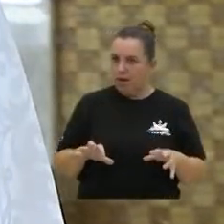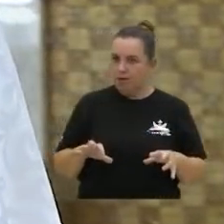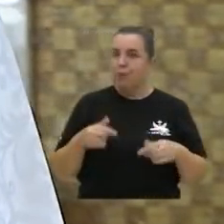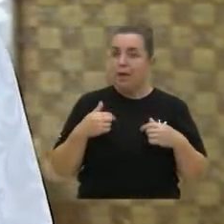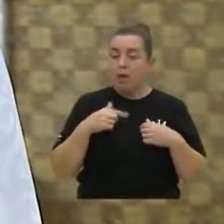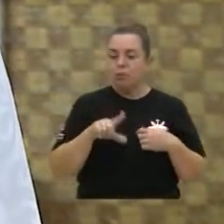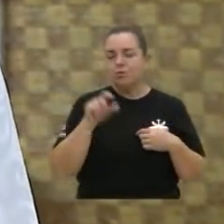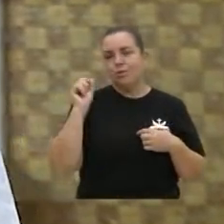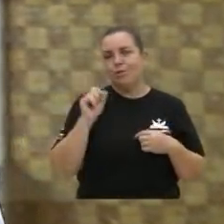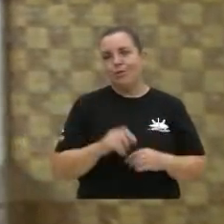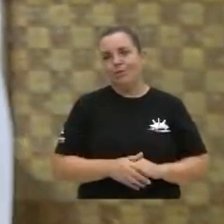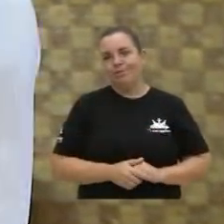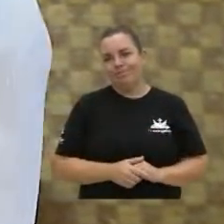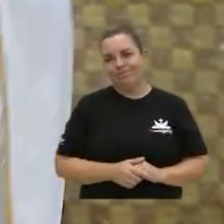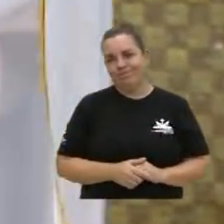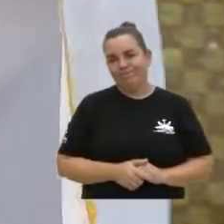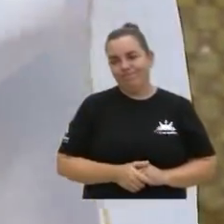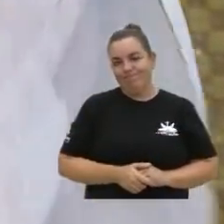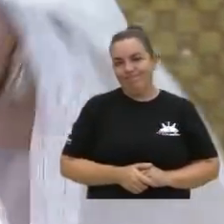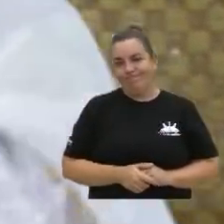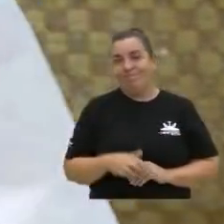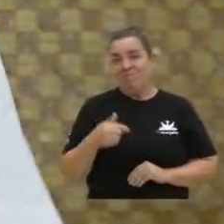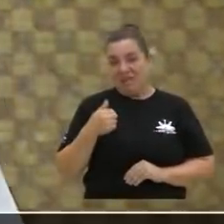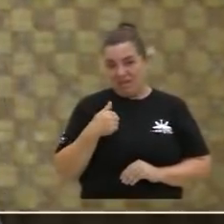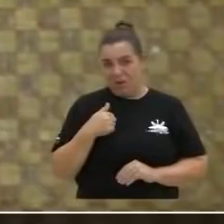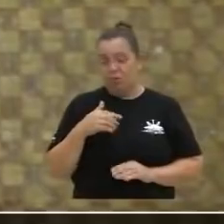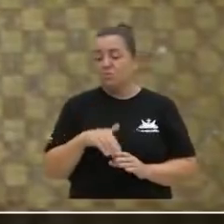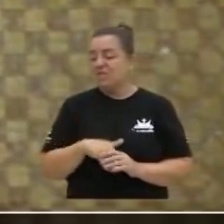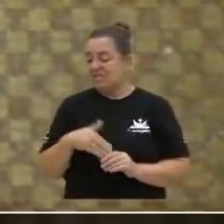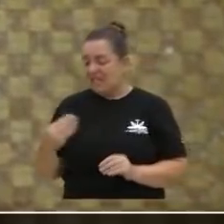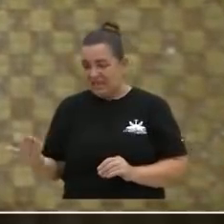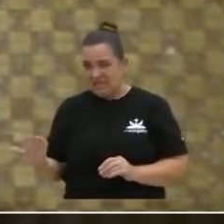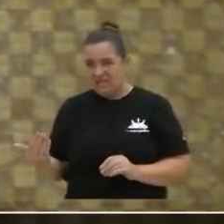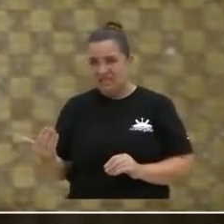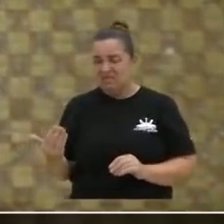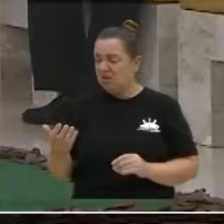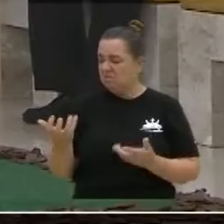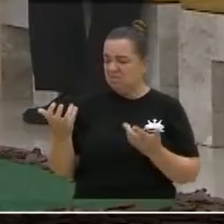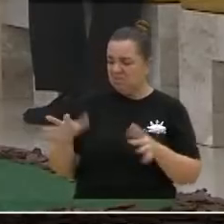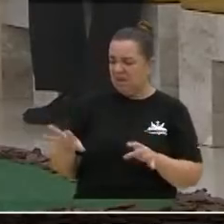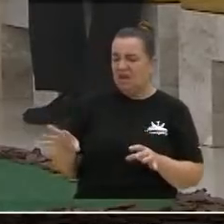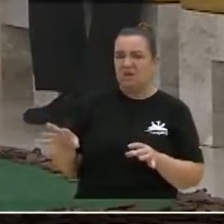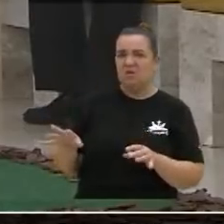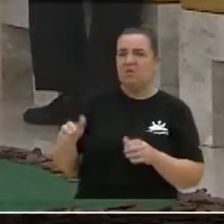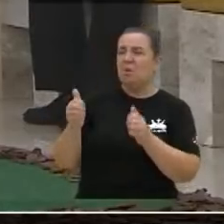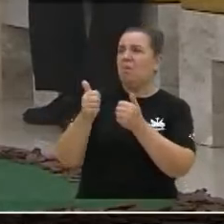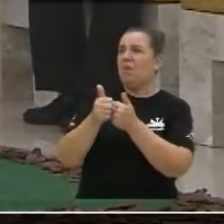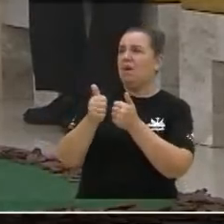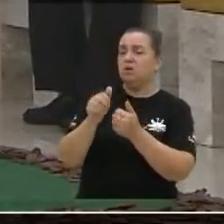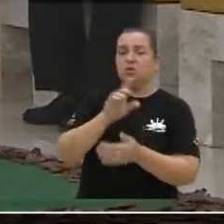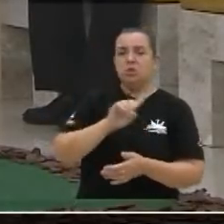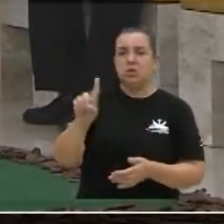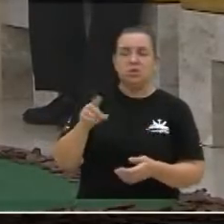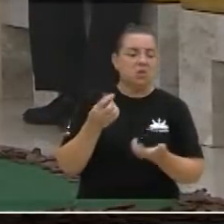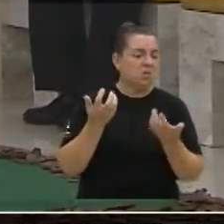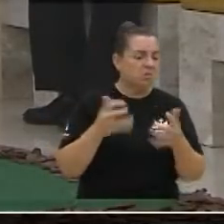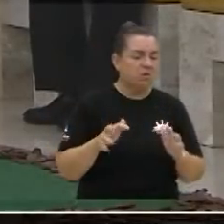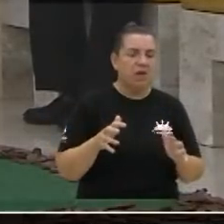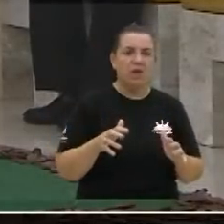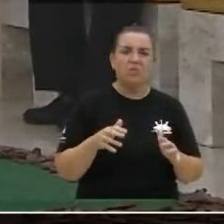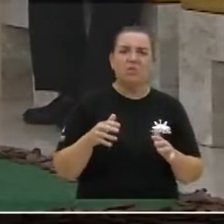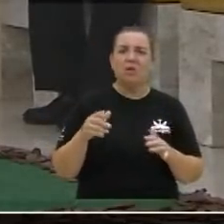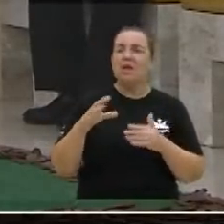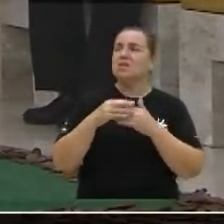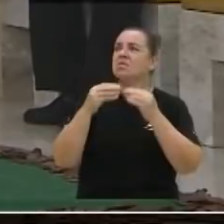do ser humano sair do redil. Apartar-se de Deus, fugir das suas